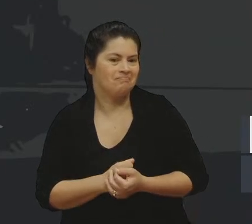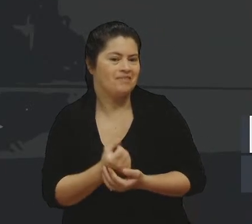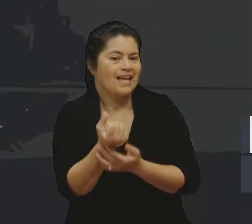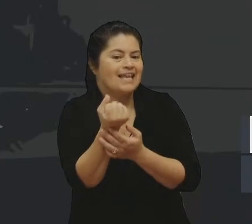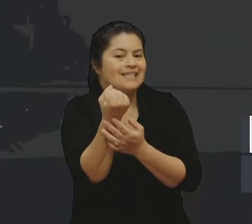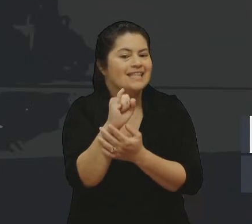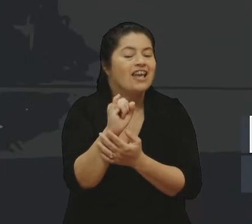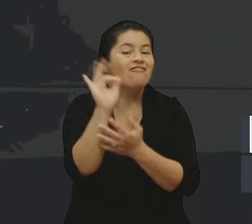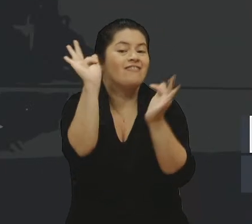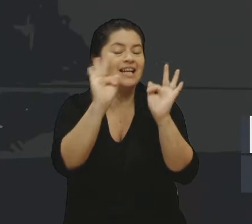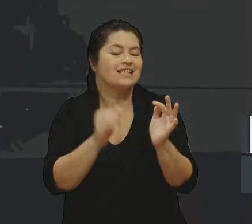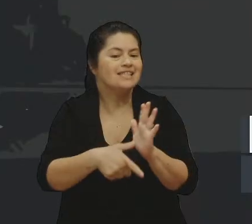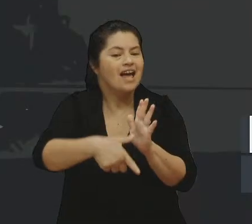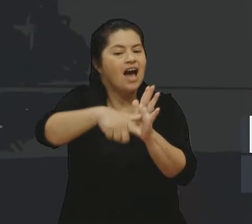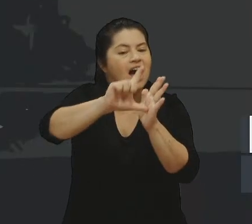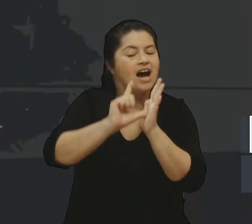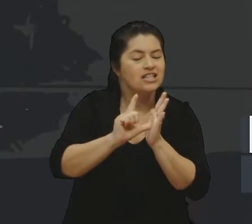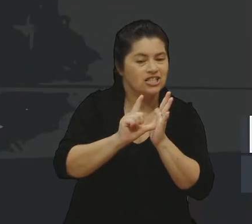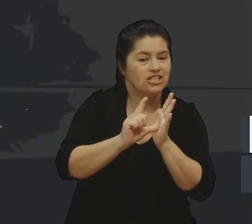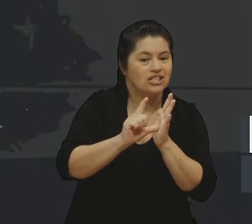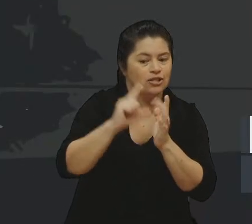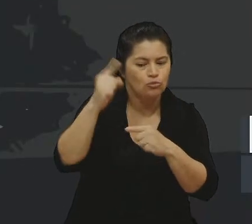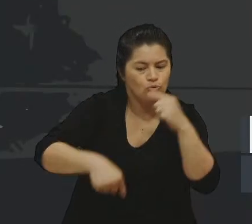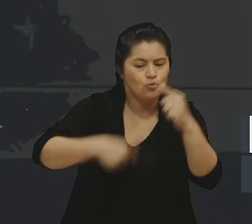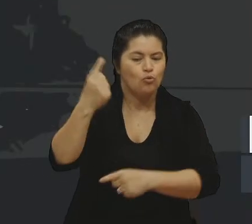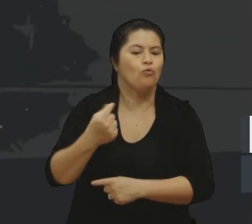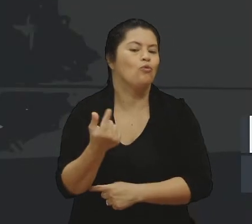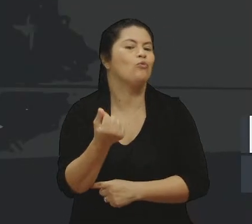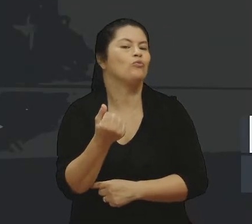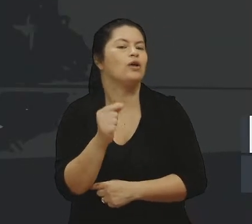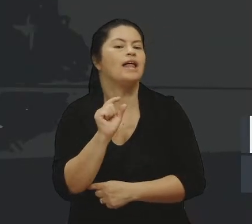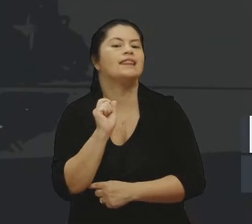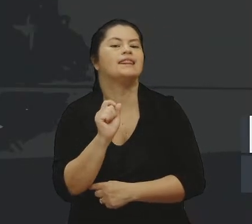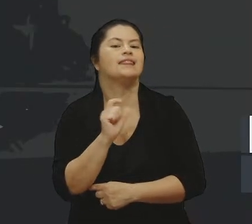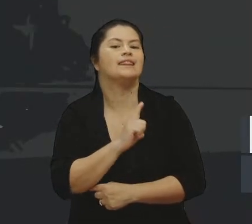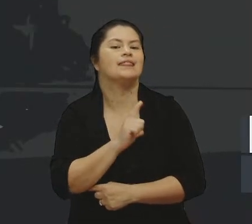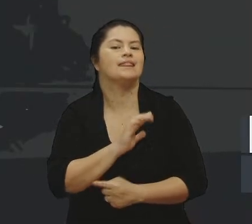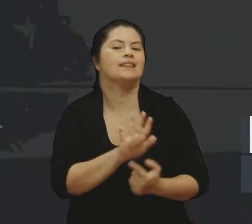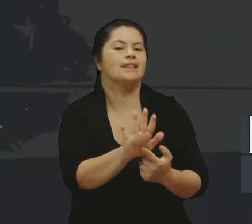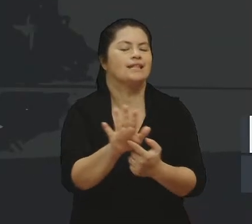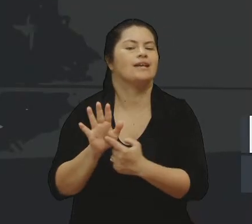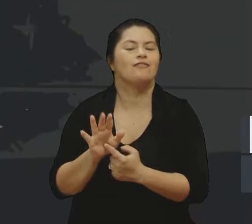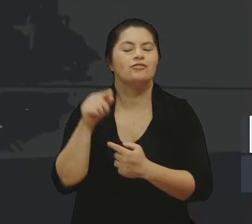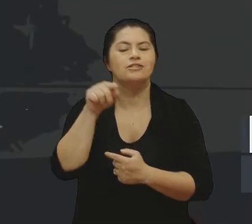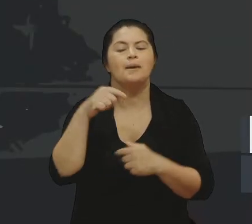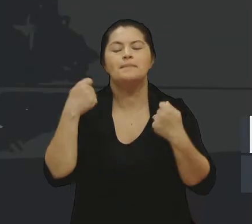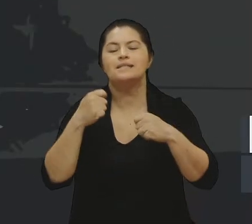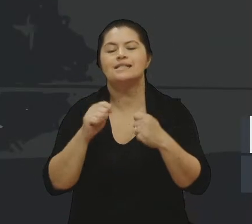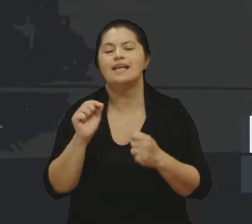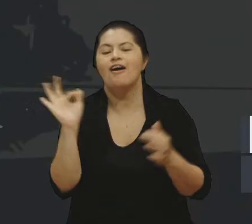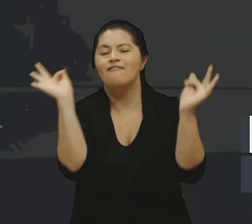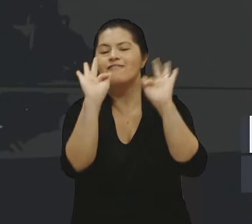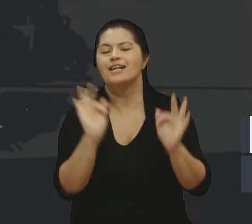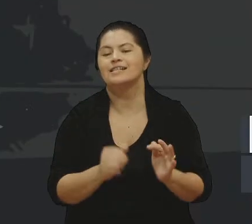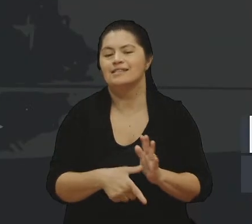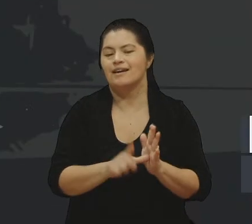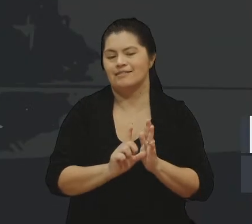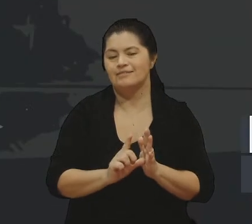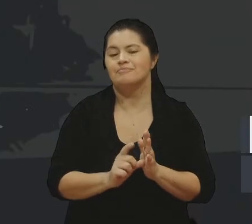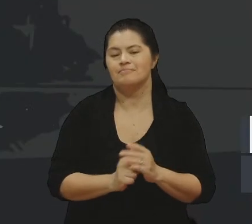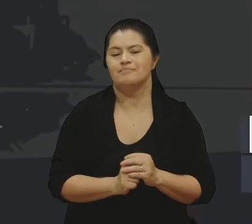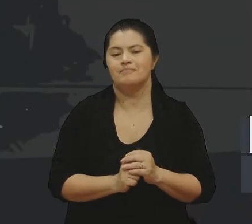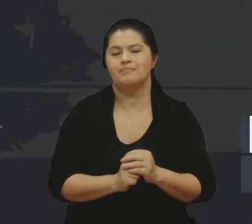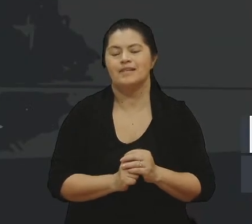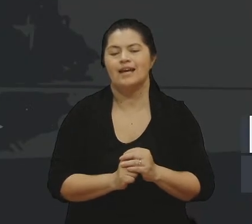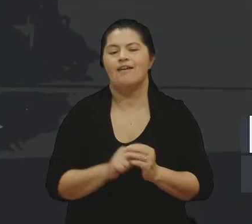de próspero, tem uma chave aí, uma revelação para você. Se você não for feliz, você não vai ser próspero. Agora, a partir do momento que você se